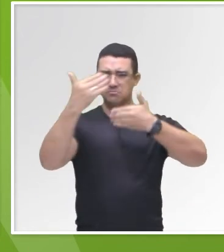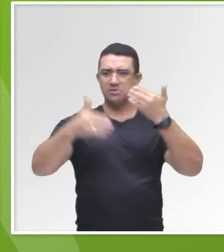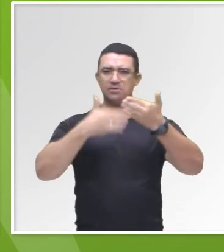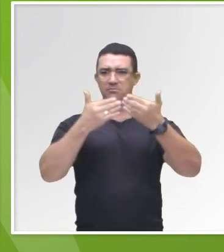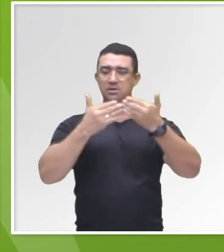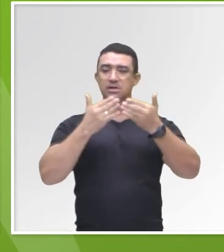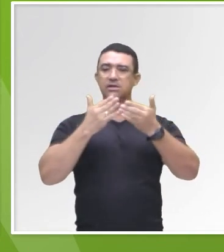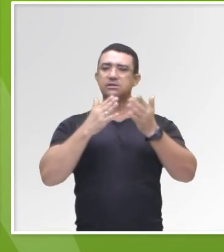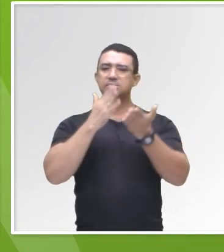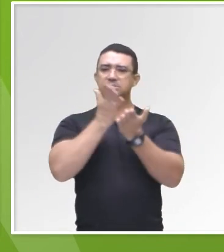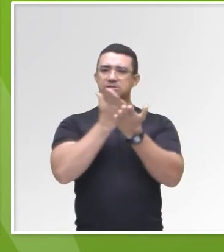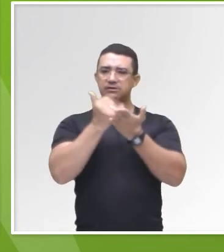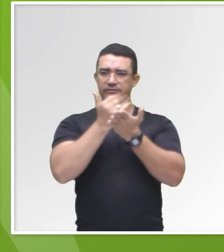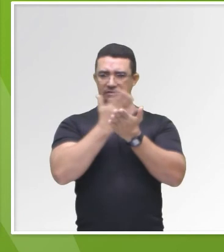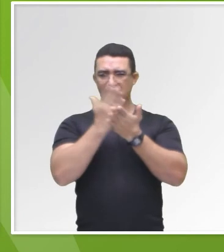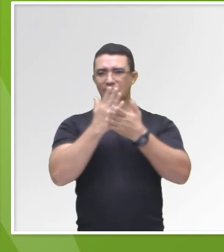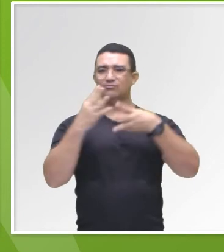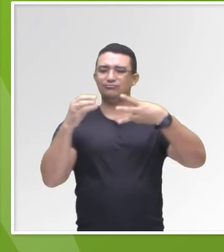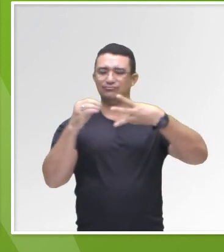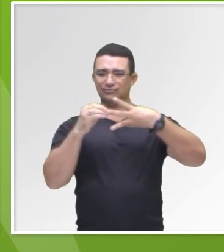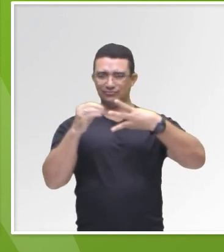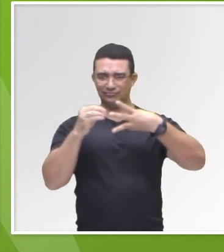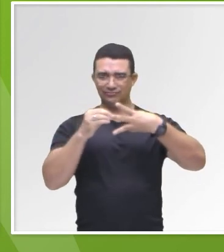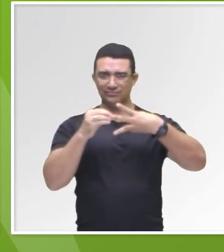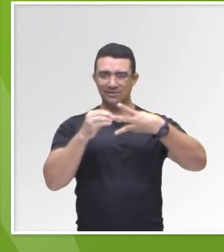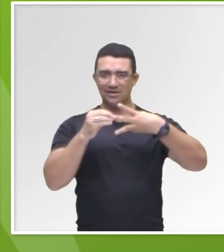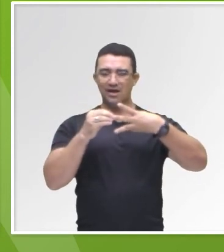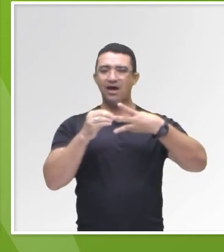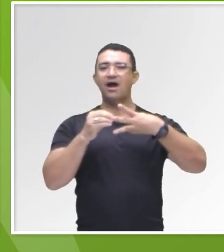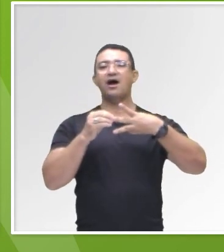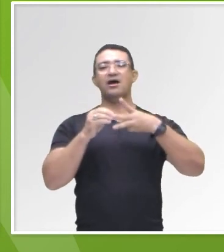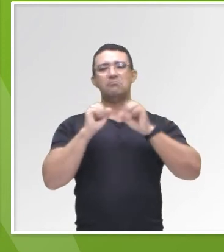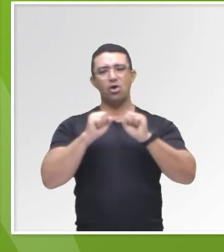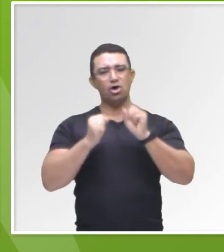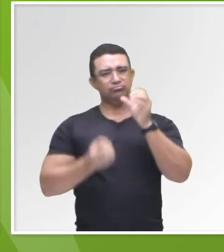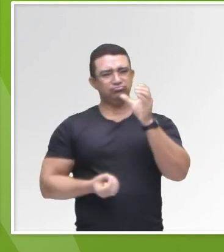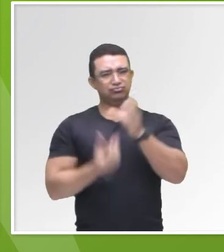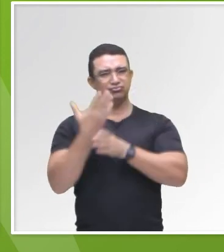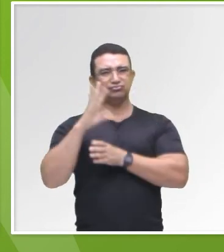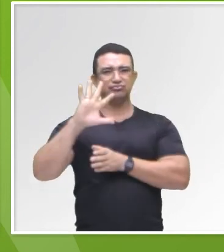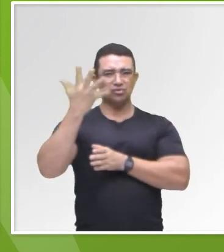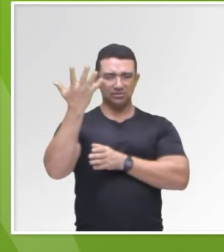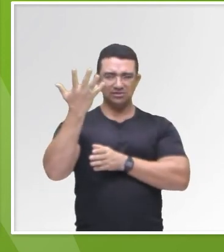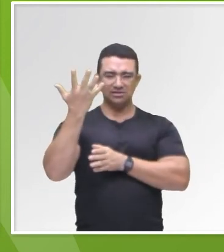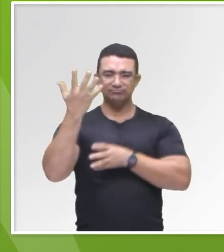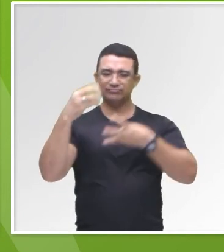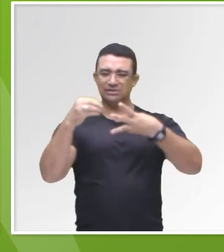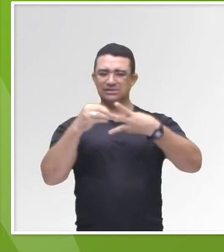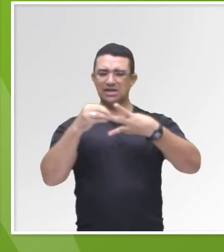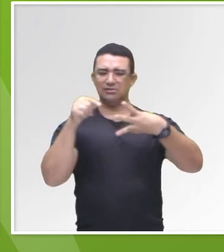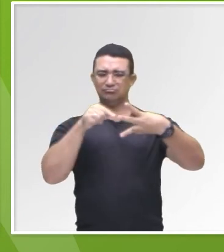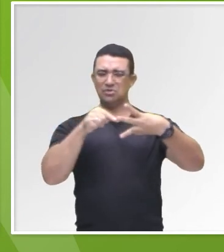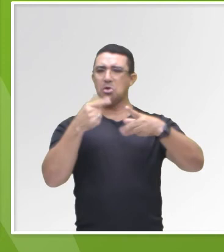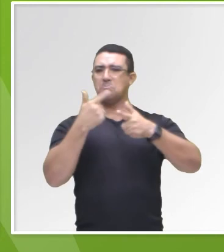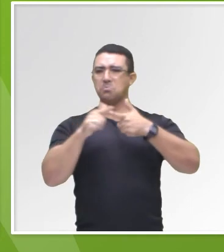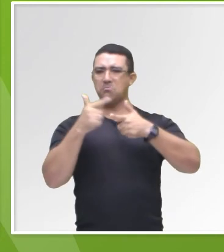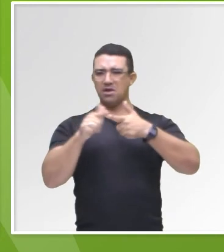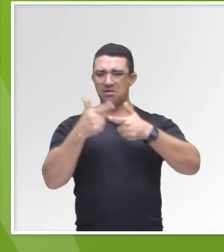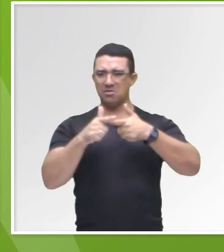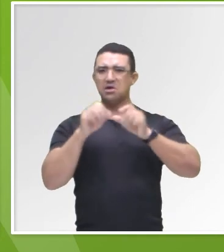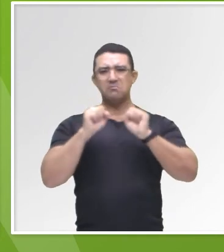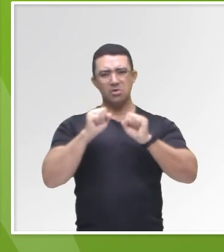celular, certo? E ela vai se reproduzir com uma célula defeituosa que não vai conseguir passar a informação direito e vai trazer